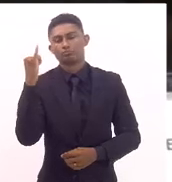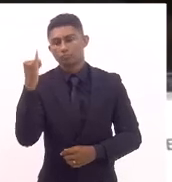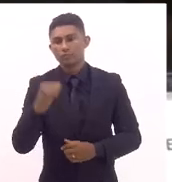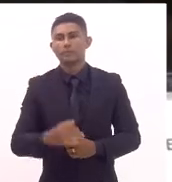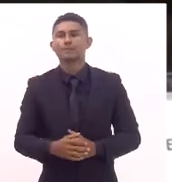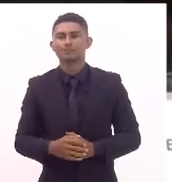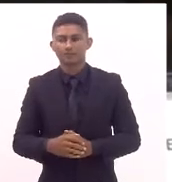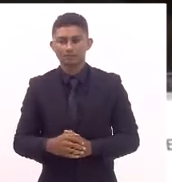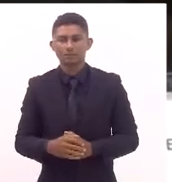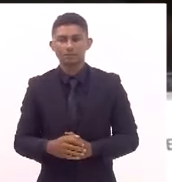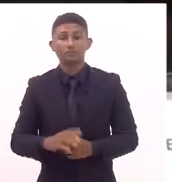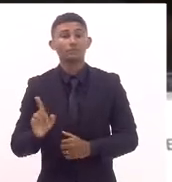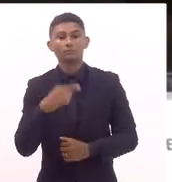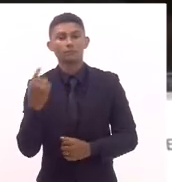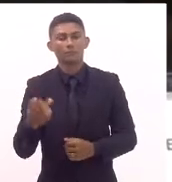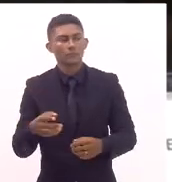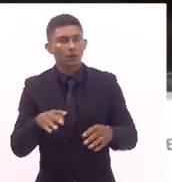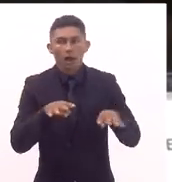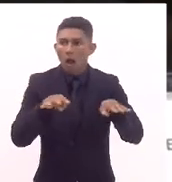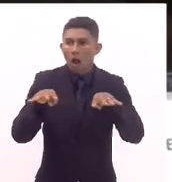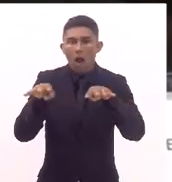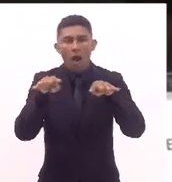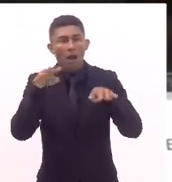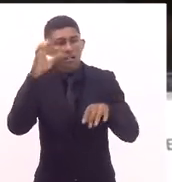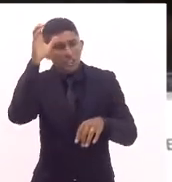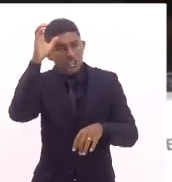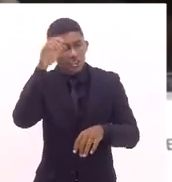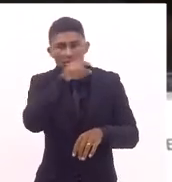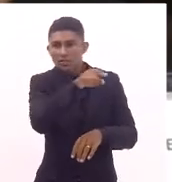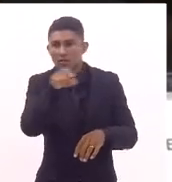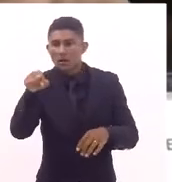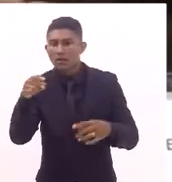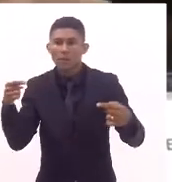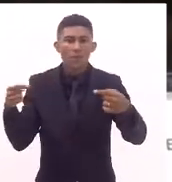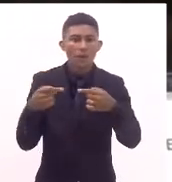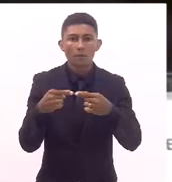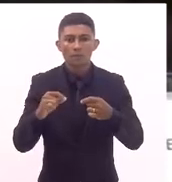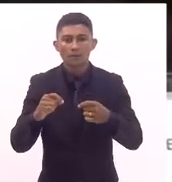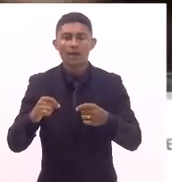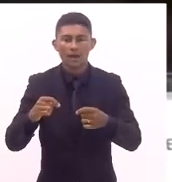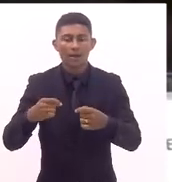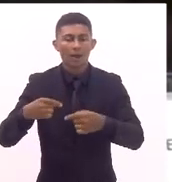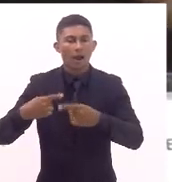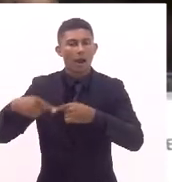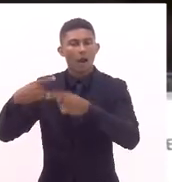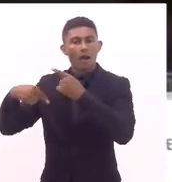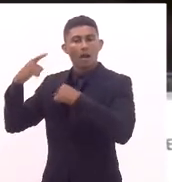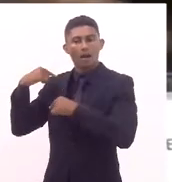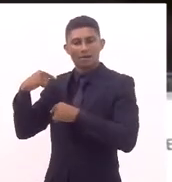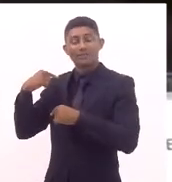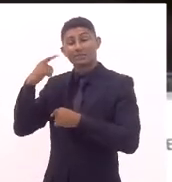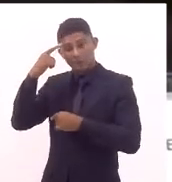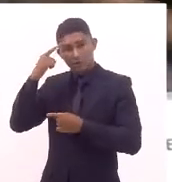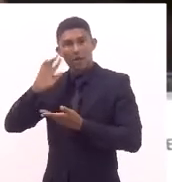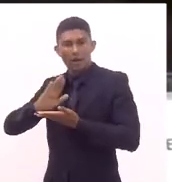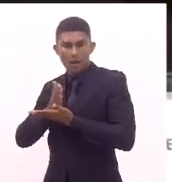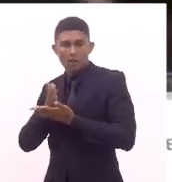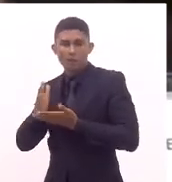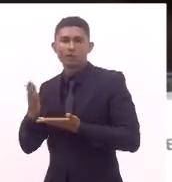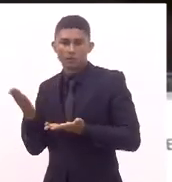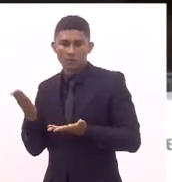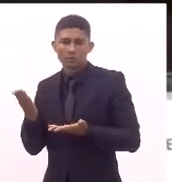para nós a gente olha nossa tia são nossos ancestrais vivas elas carregam essas Dias anteriores